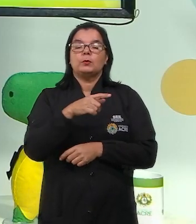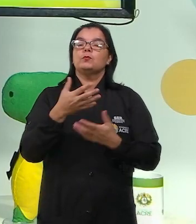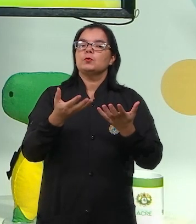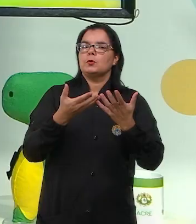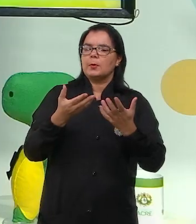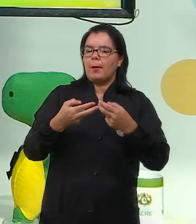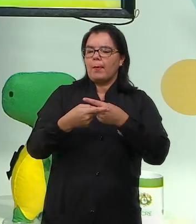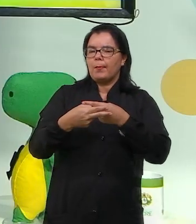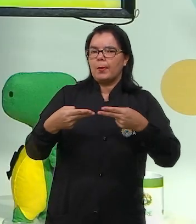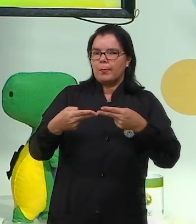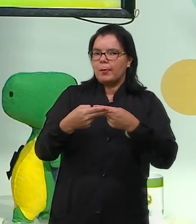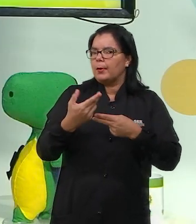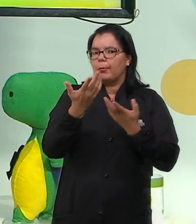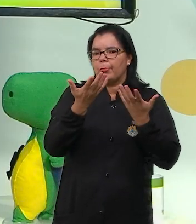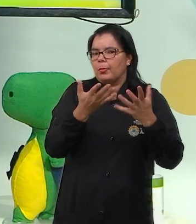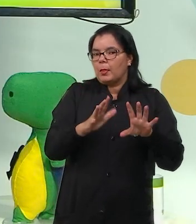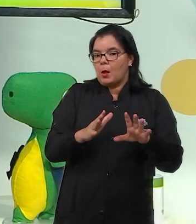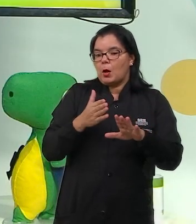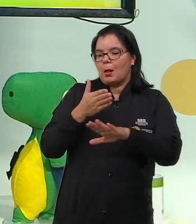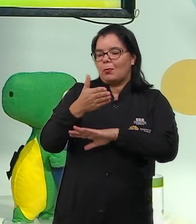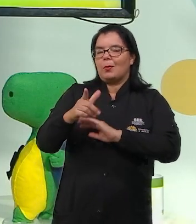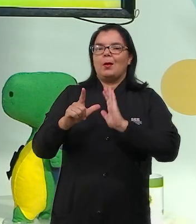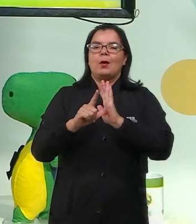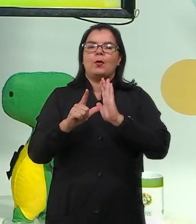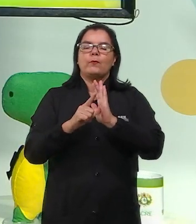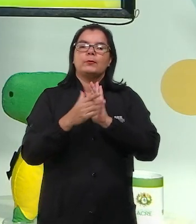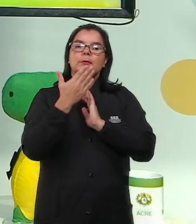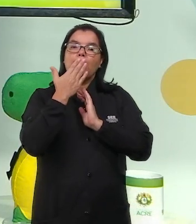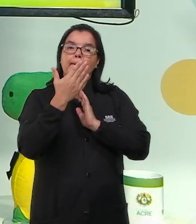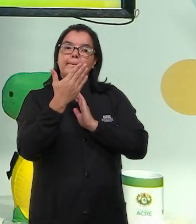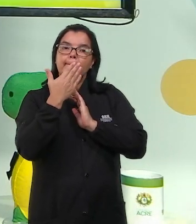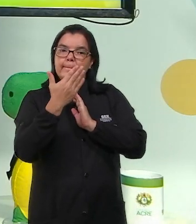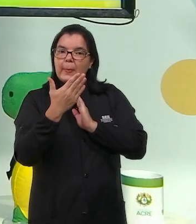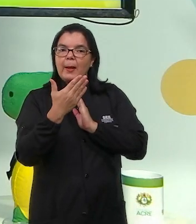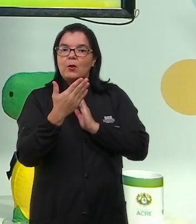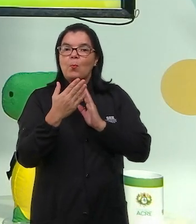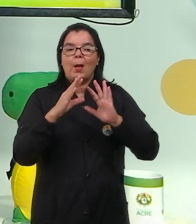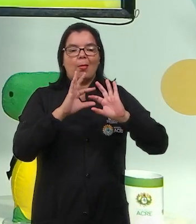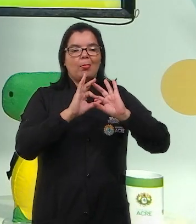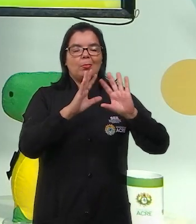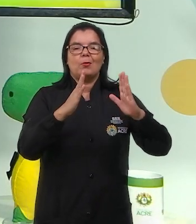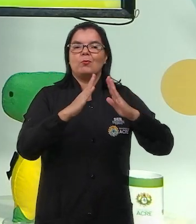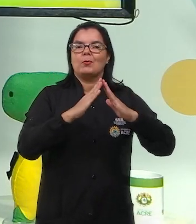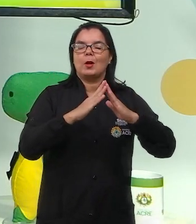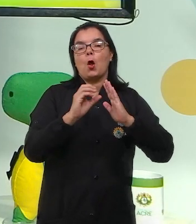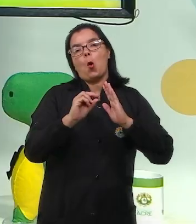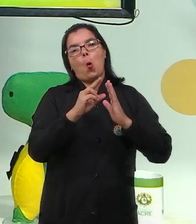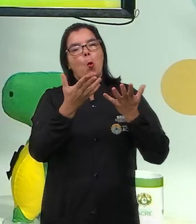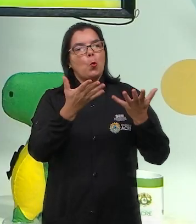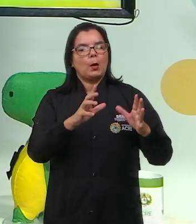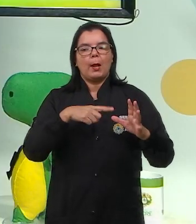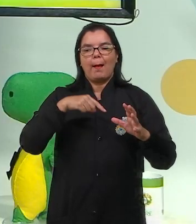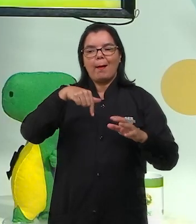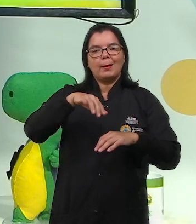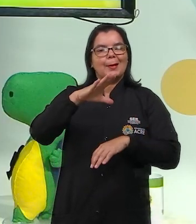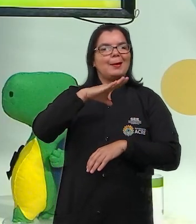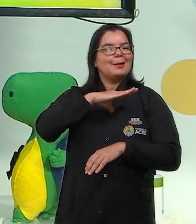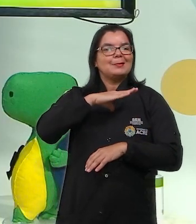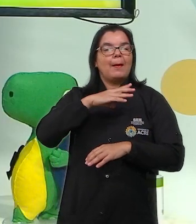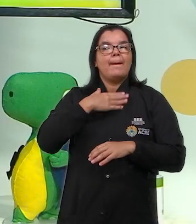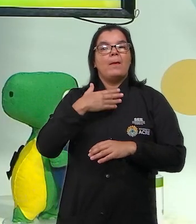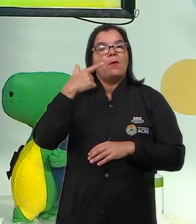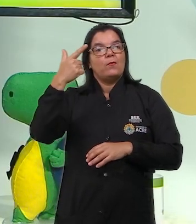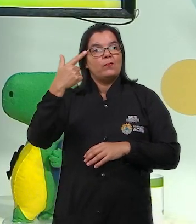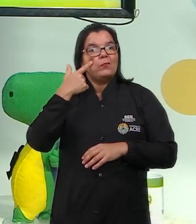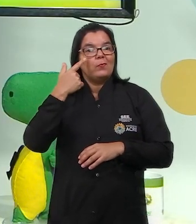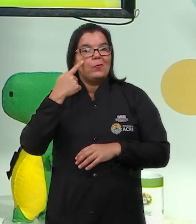quer um produto e você não quer ir até a loja, você pede o delivery. Ou quando você quer um produto que não tem aqui na cidade, você vai lá